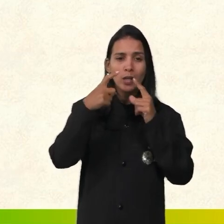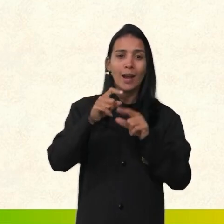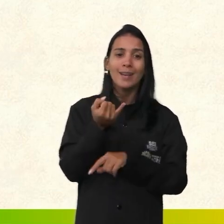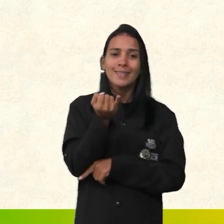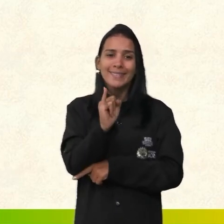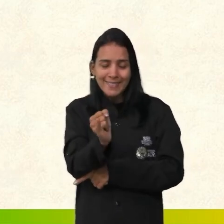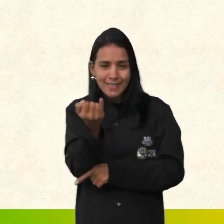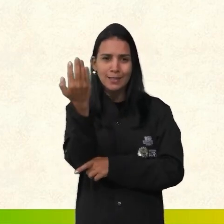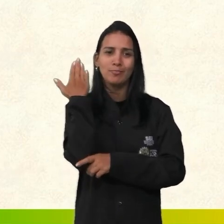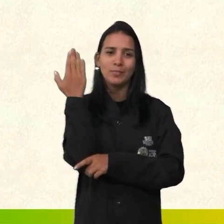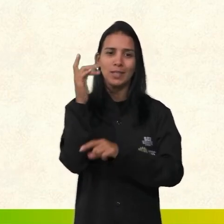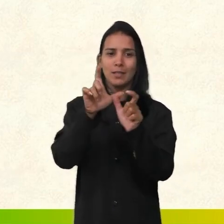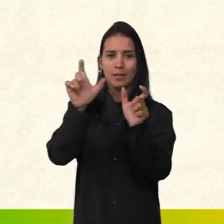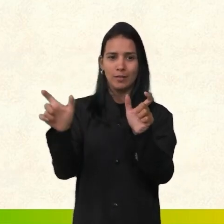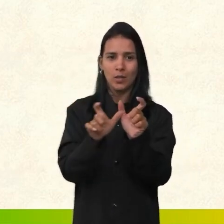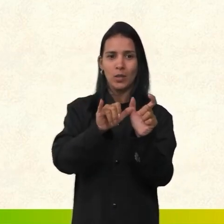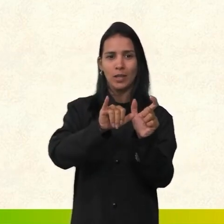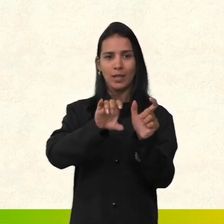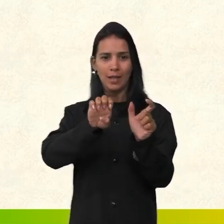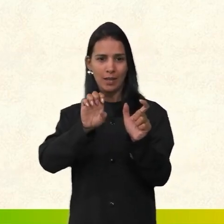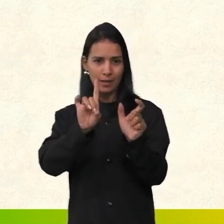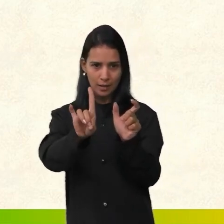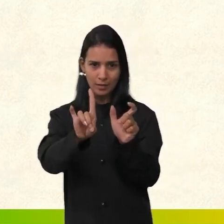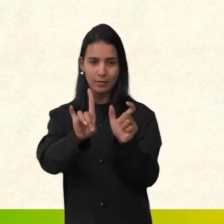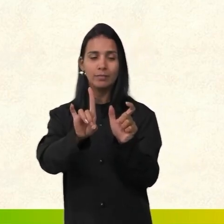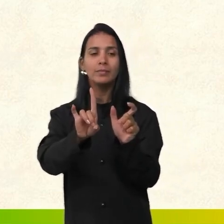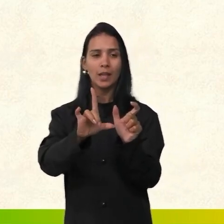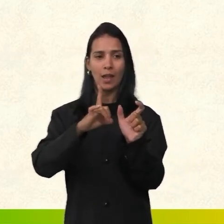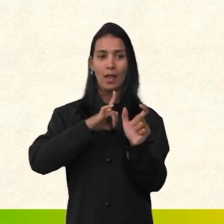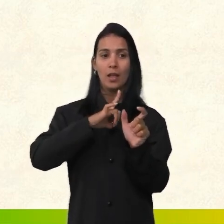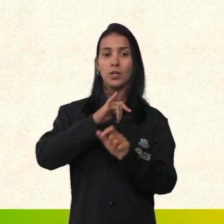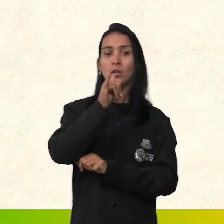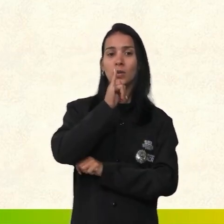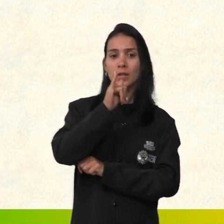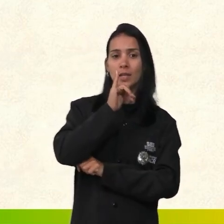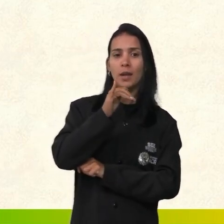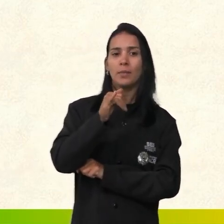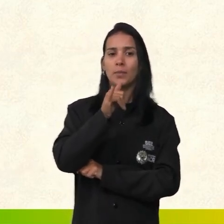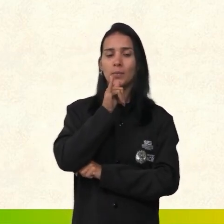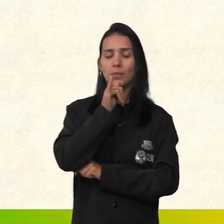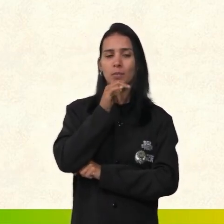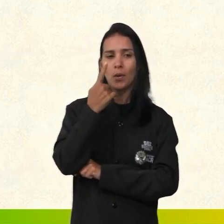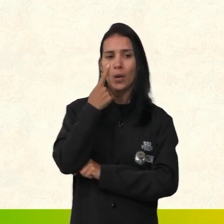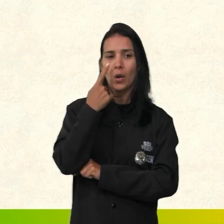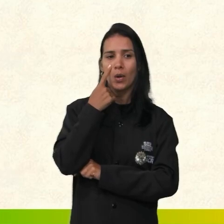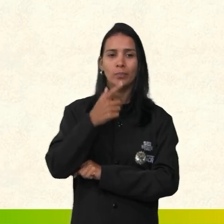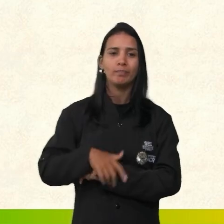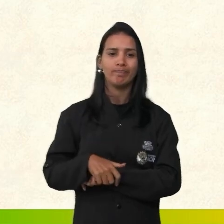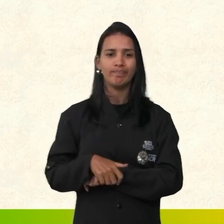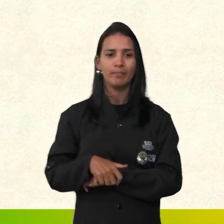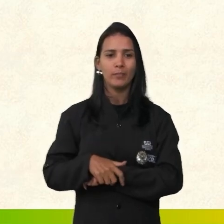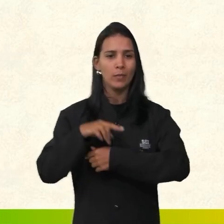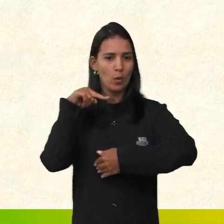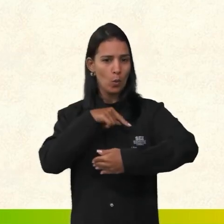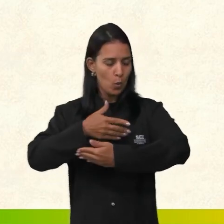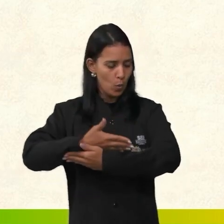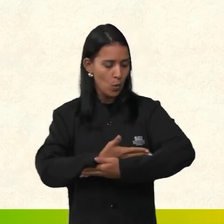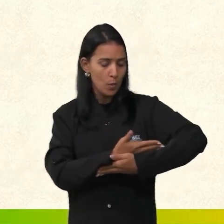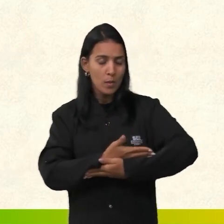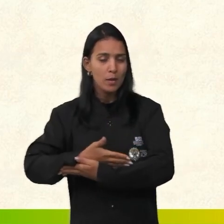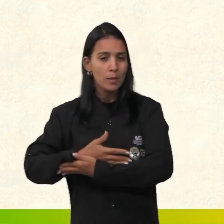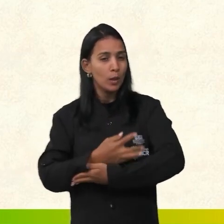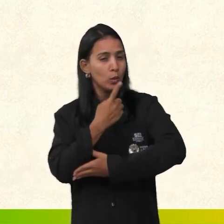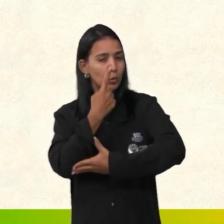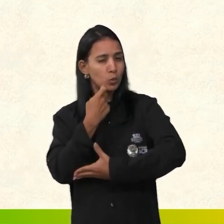cried, chorou. Nós temos aqui um exemplo. The baby cried all night long. O bebê